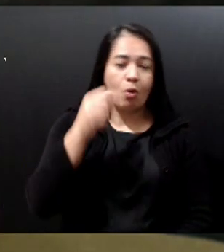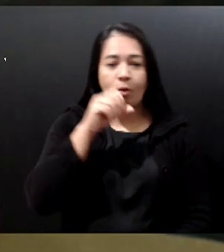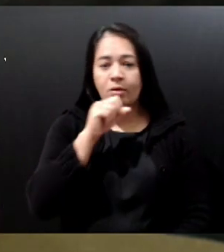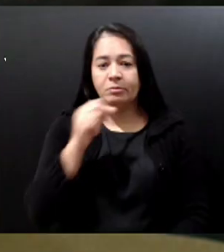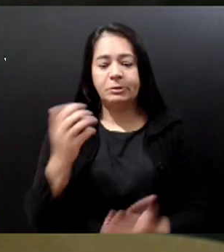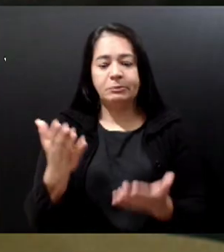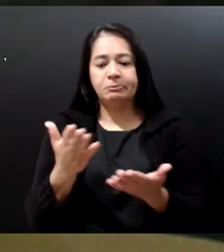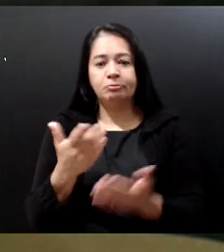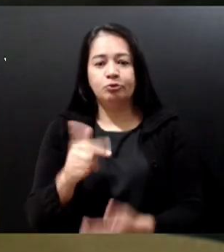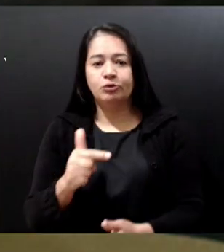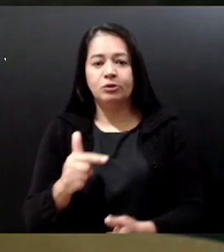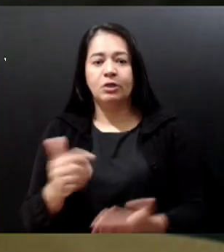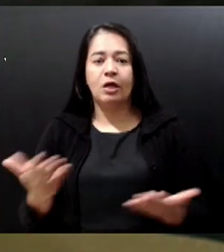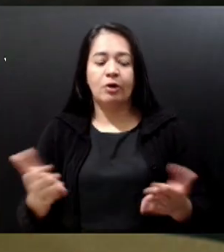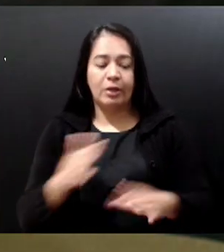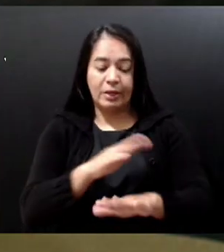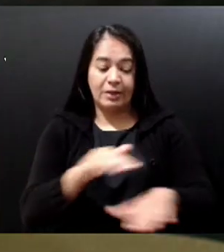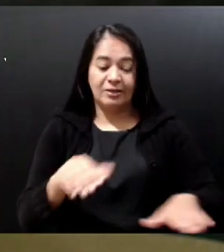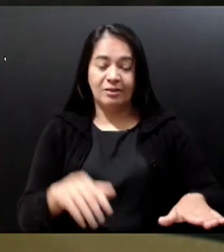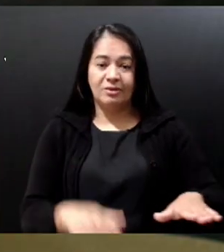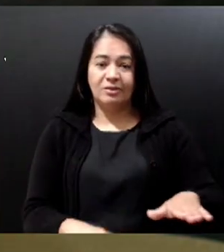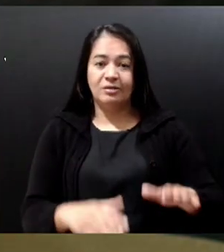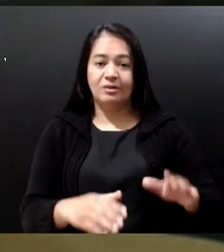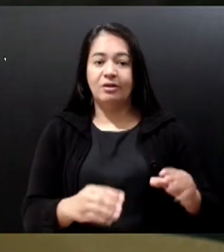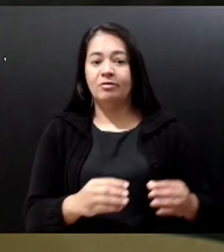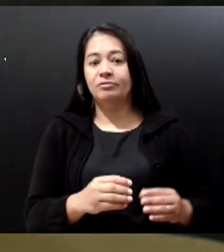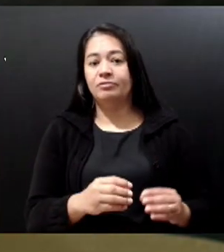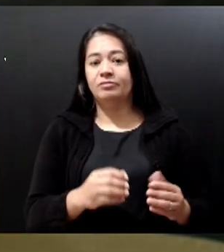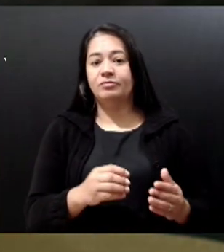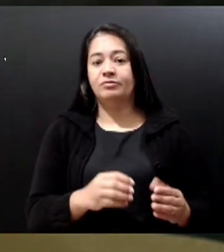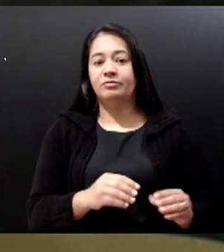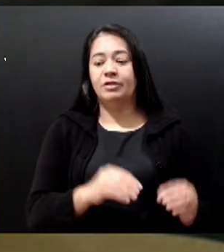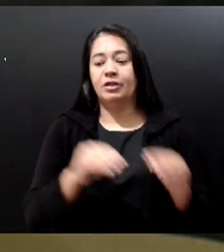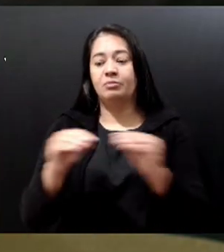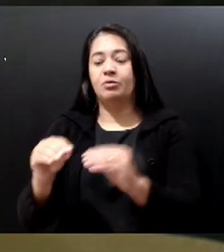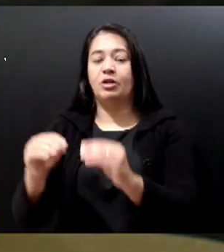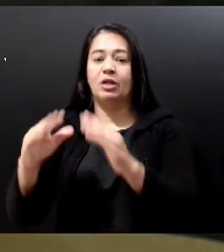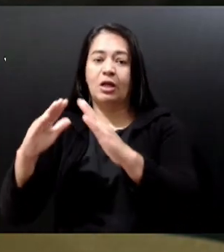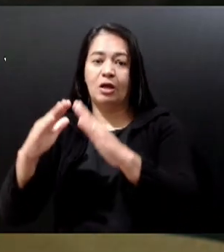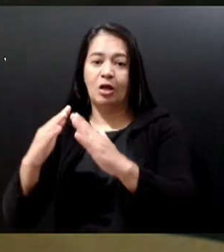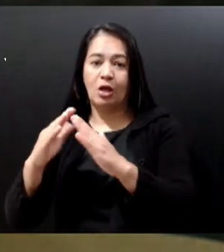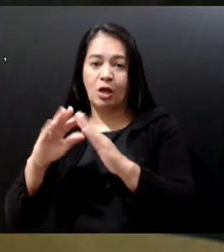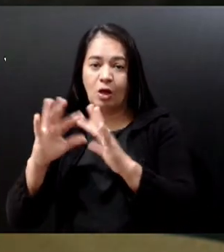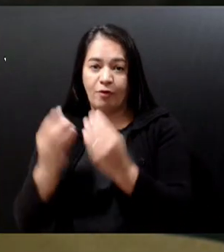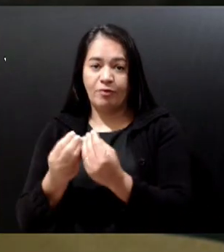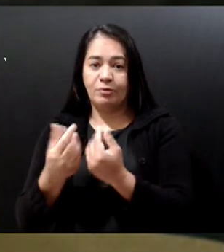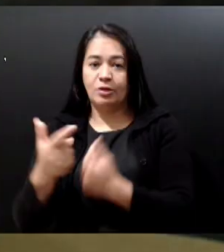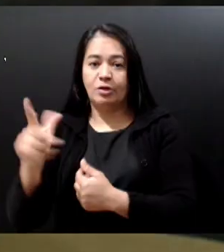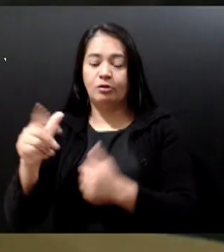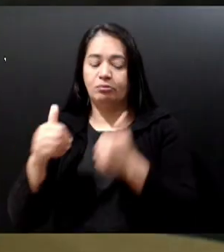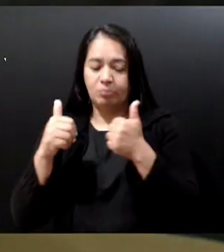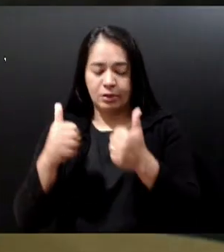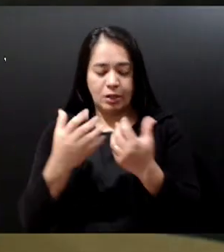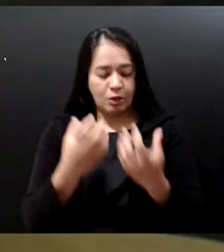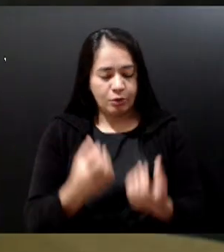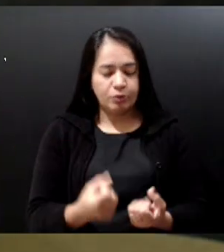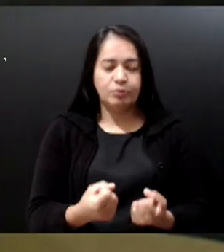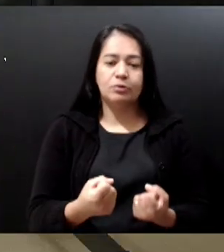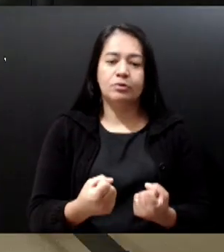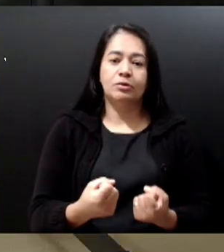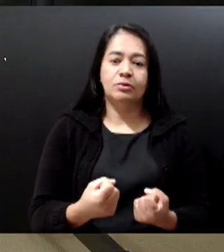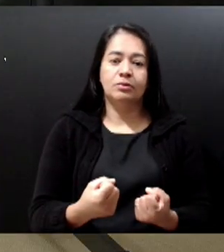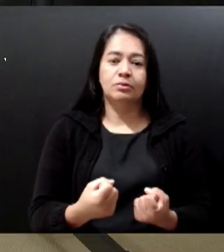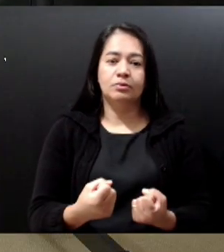com uma outra família. Ok, nós temos o acolhimento, nós temos, 2 pessoas ou uma